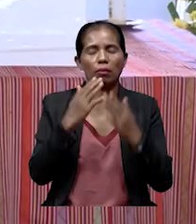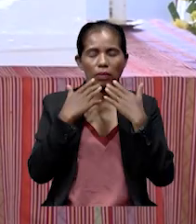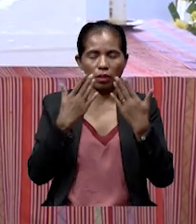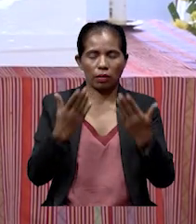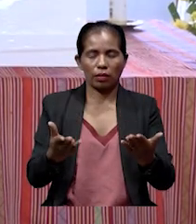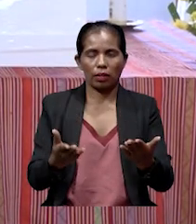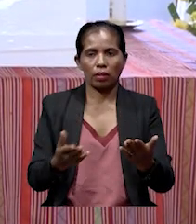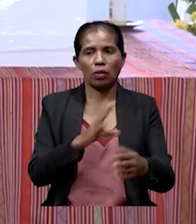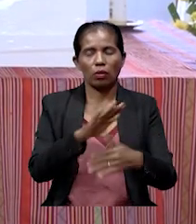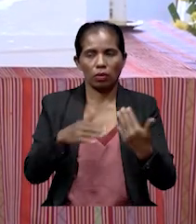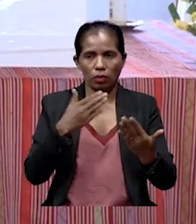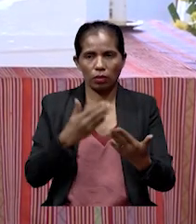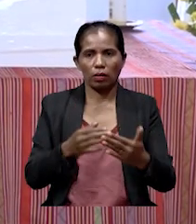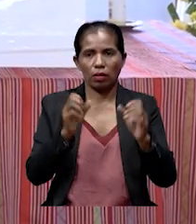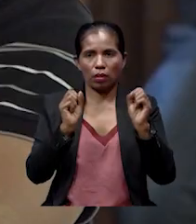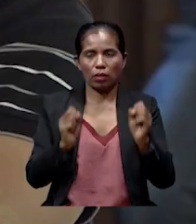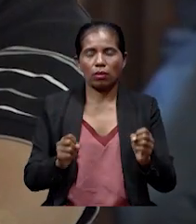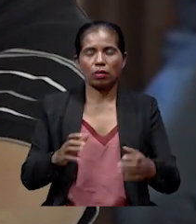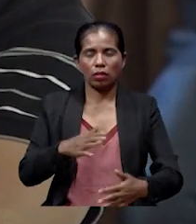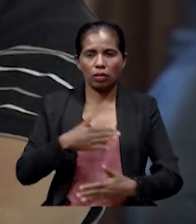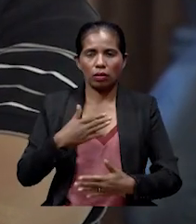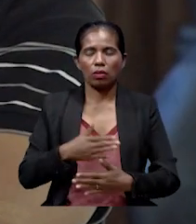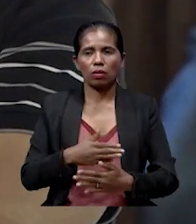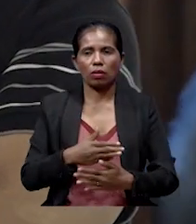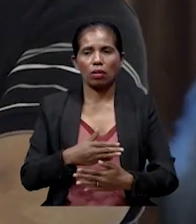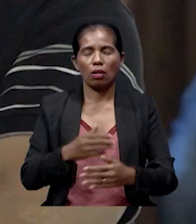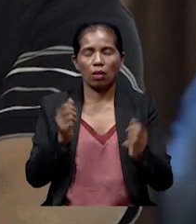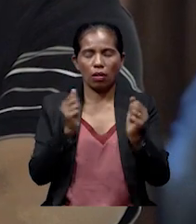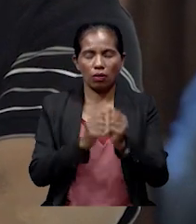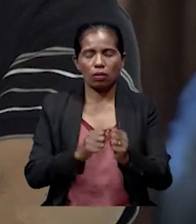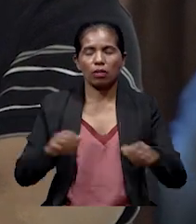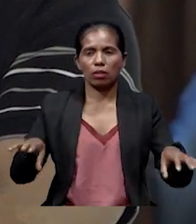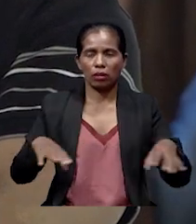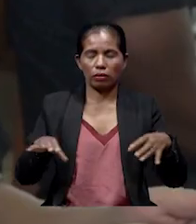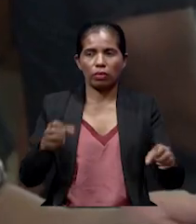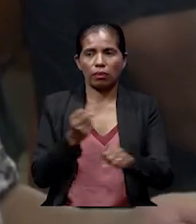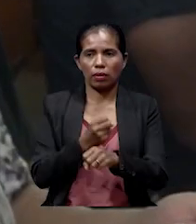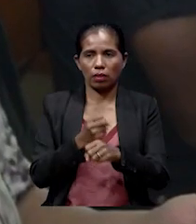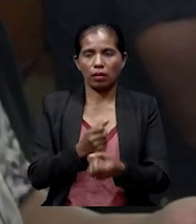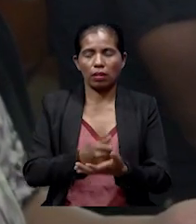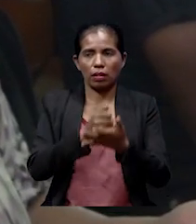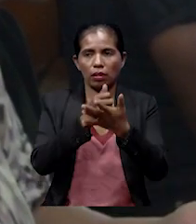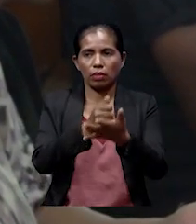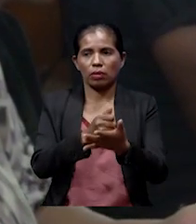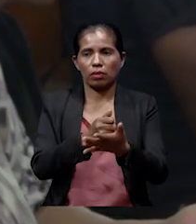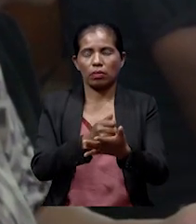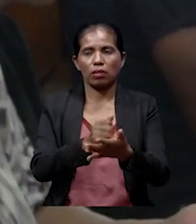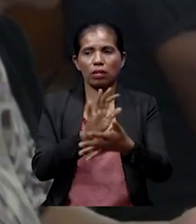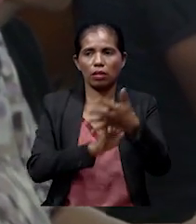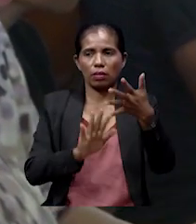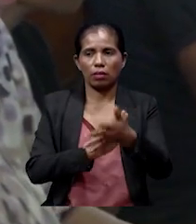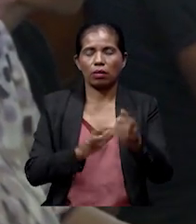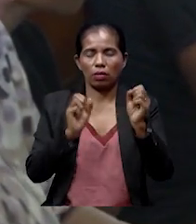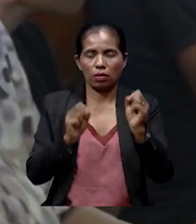para parte relevante hotu, nebe ho esforço tomak, no ajuda família Matibian, ho di bele halau cerimônia fúnebre, ba Saudoso